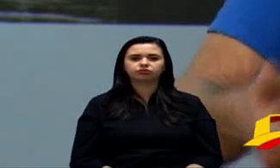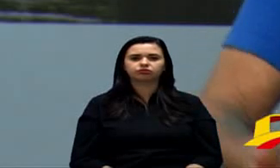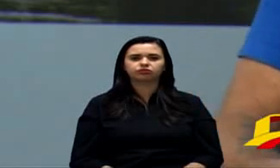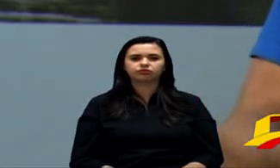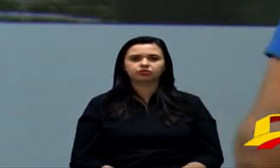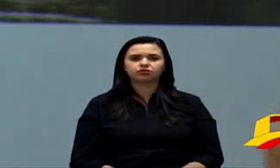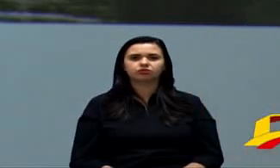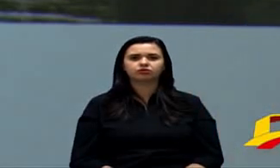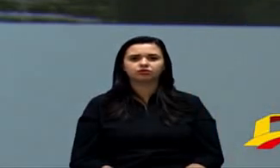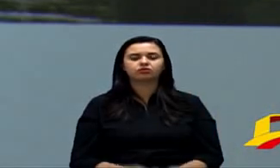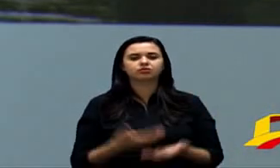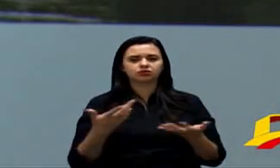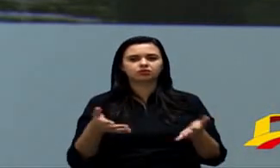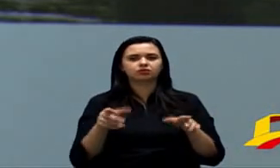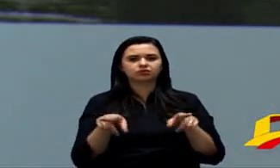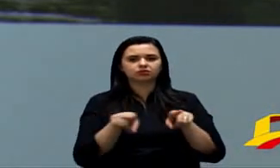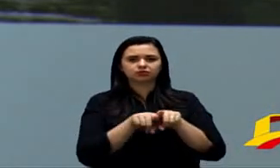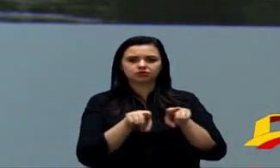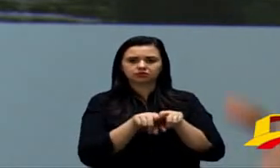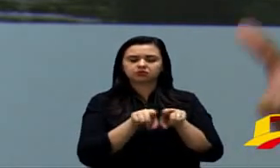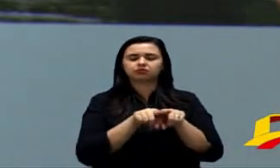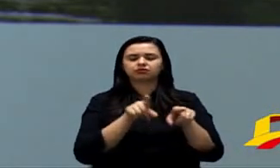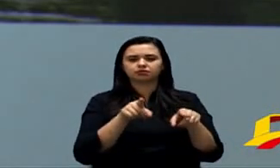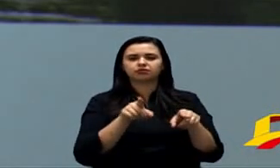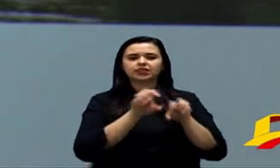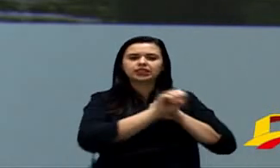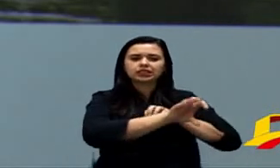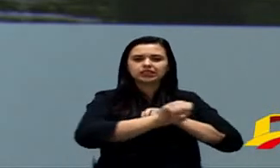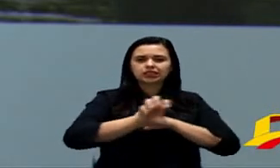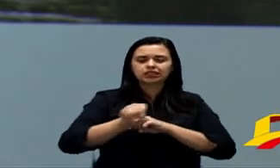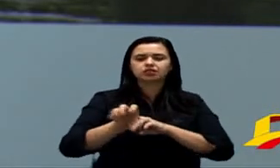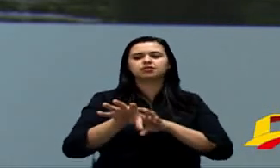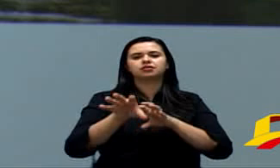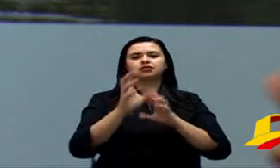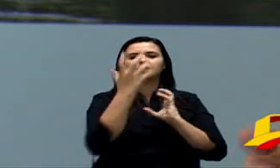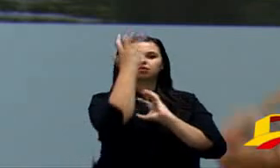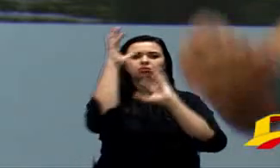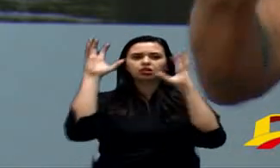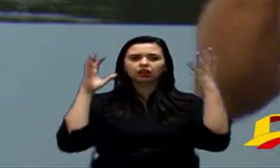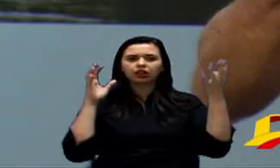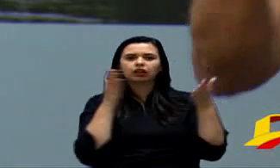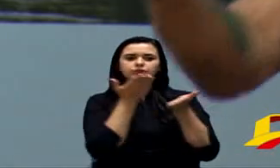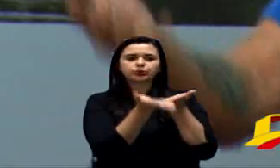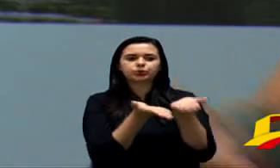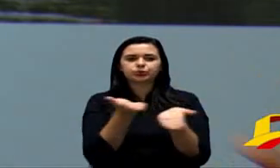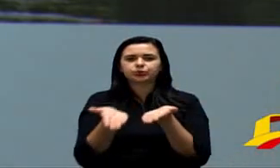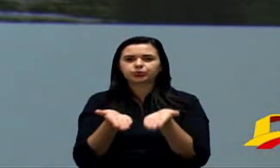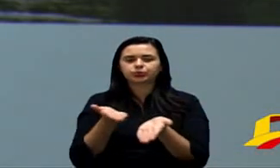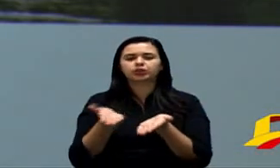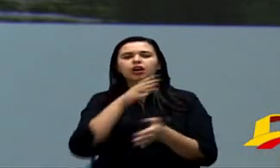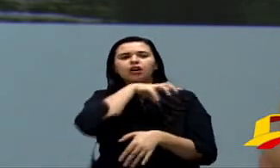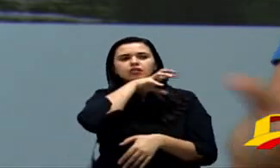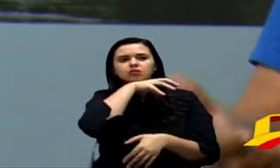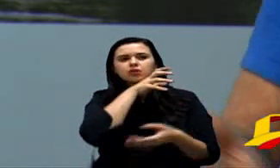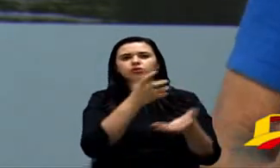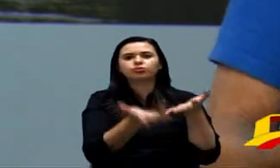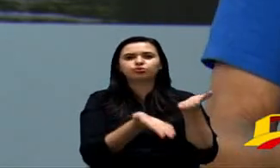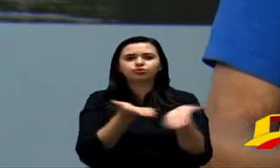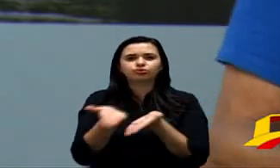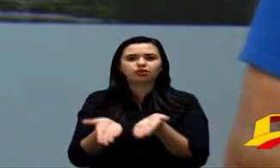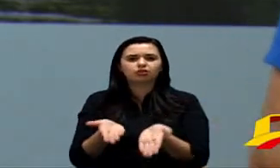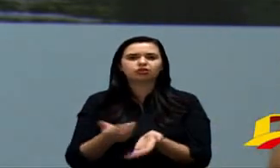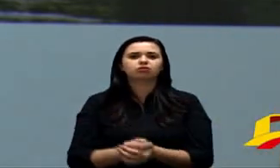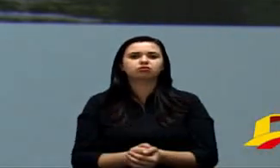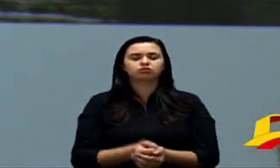focando principalmente aí sim em educação ambiental, em recuperação animal, né? Eu já disse outras vezes às pessoas que